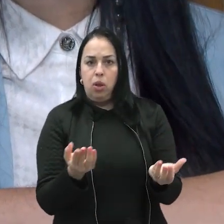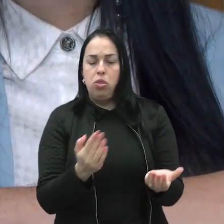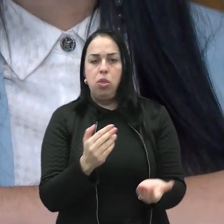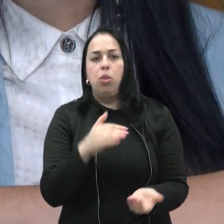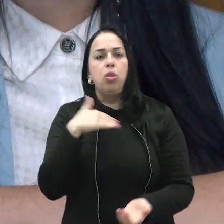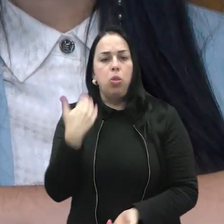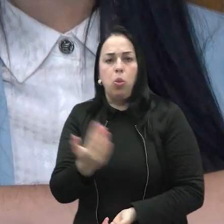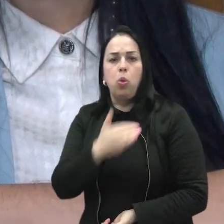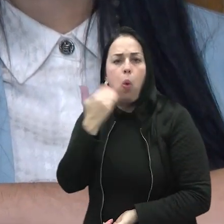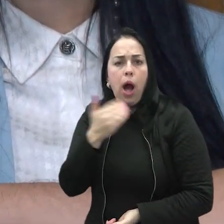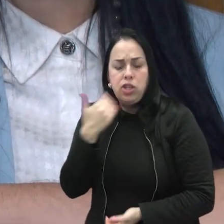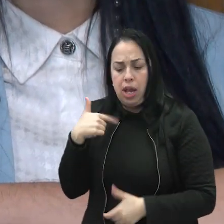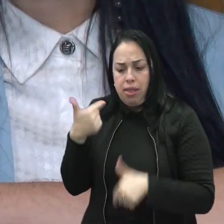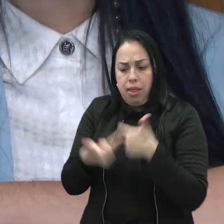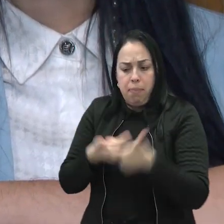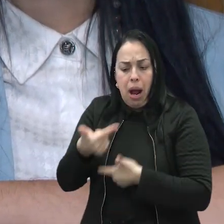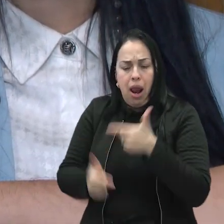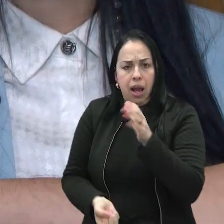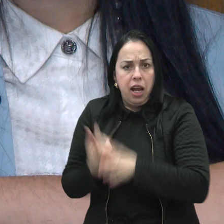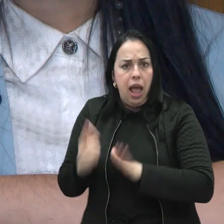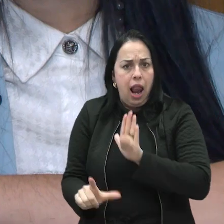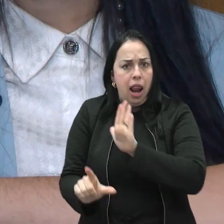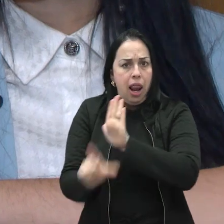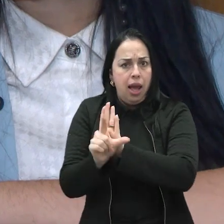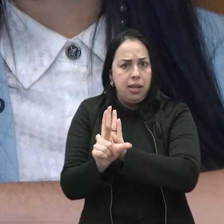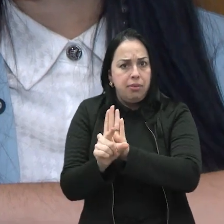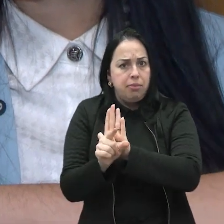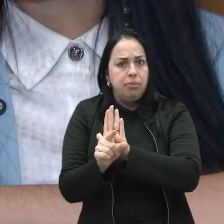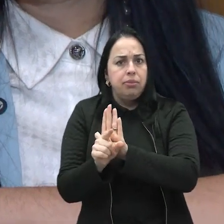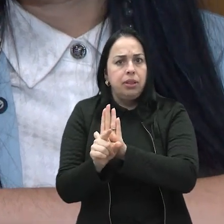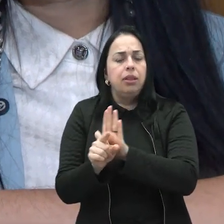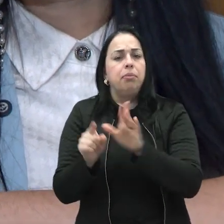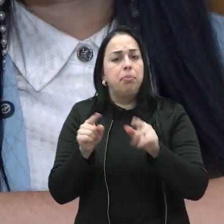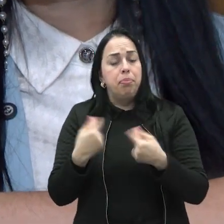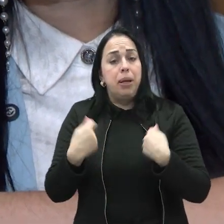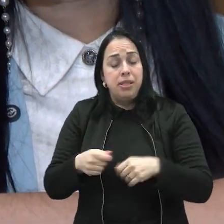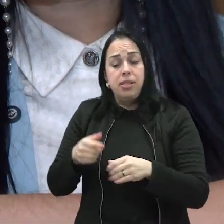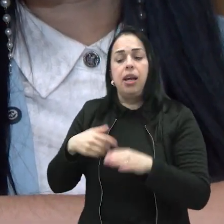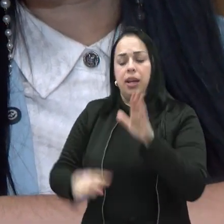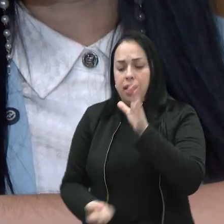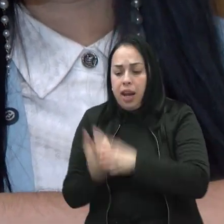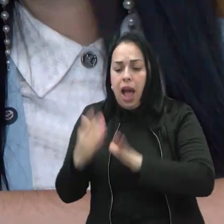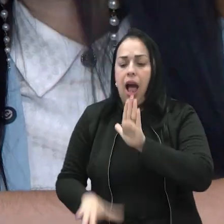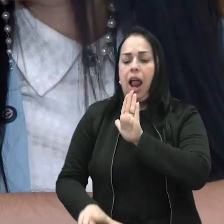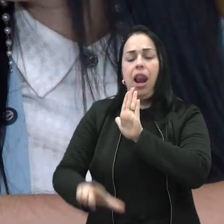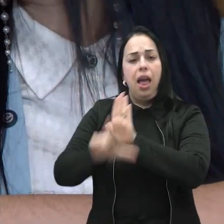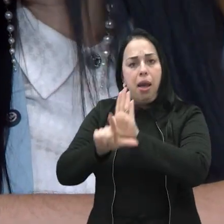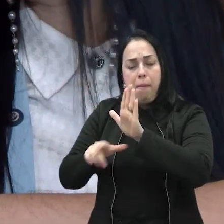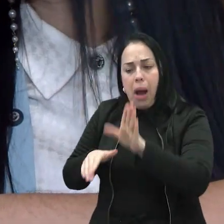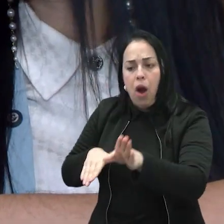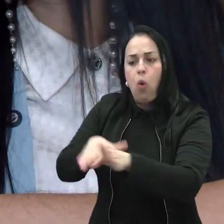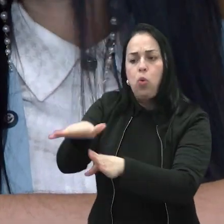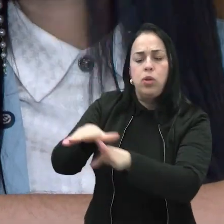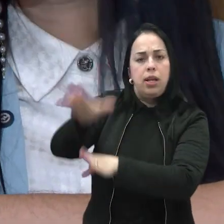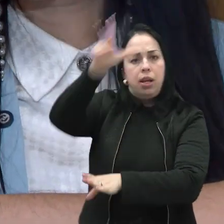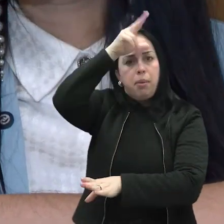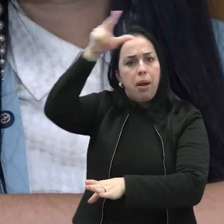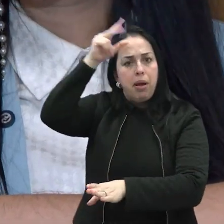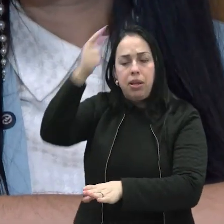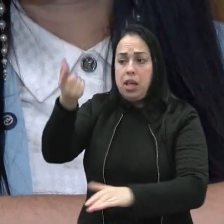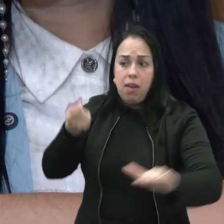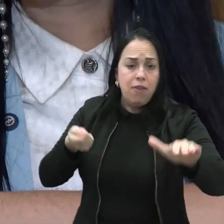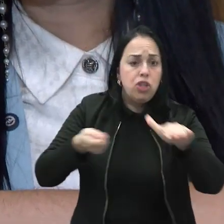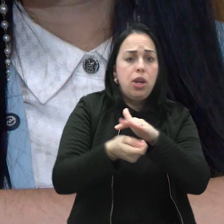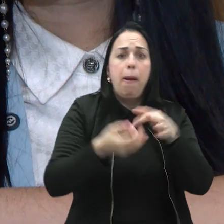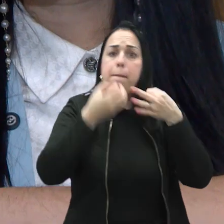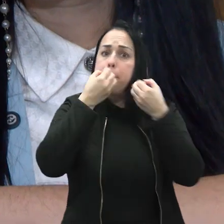tem sentido o legislador estar aqui propondo leis que possa também nortear o prefeito, nortear o executivo a fazer bem